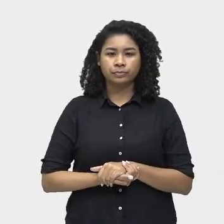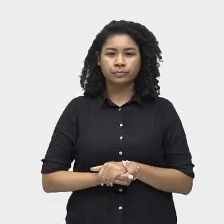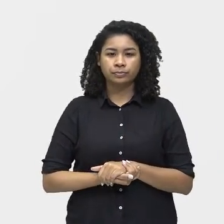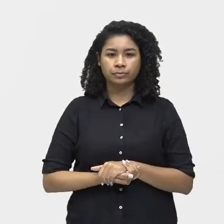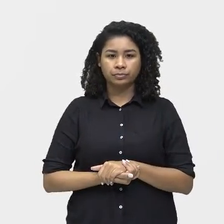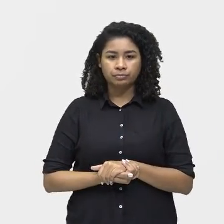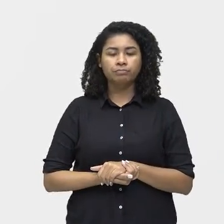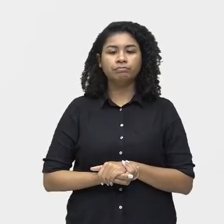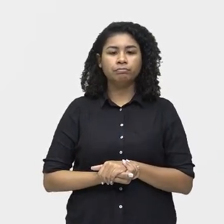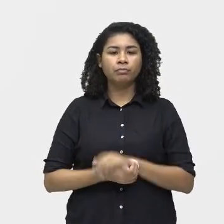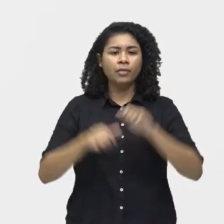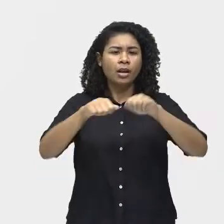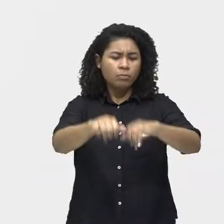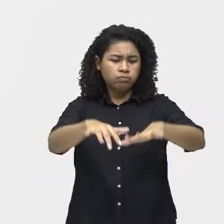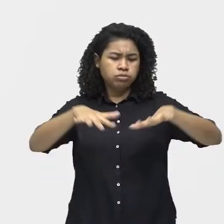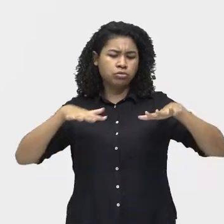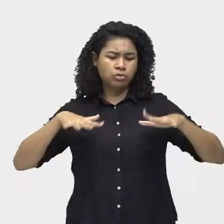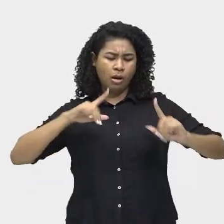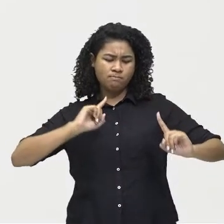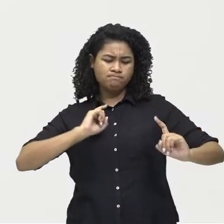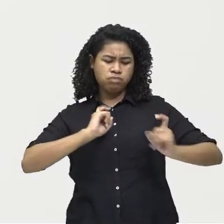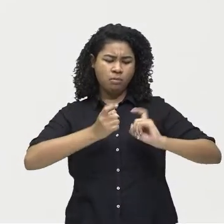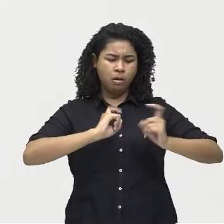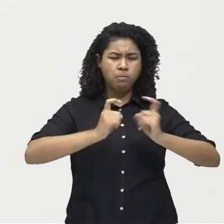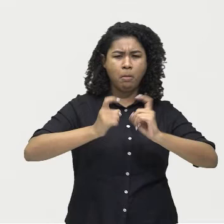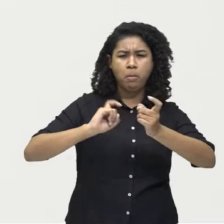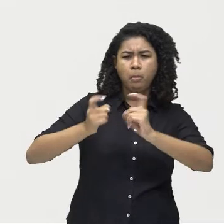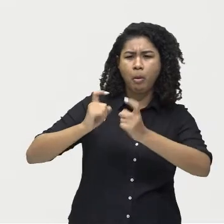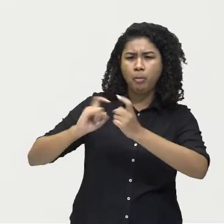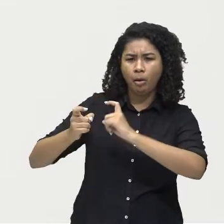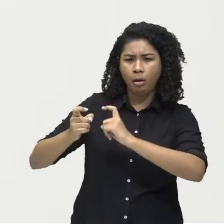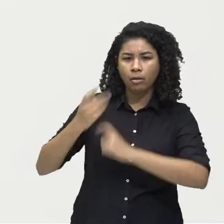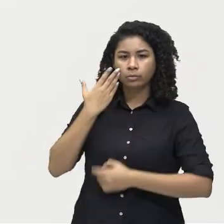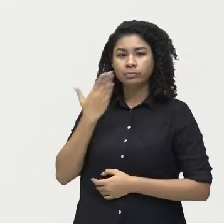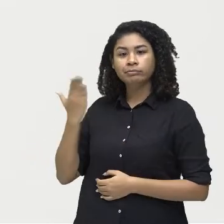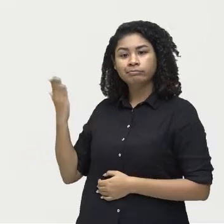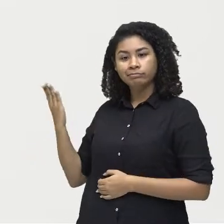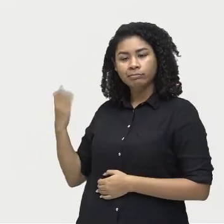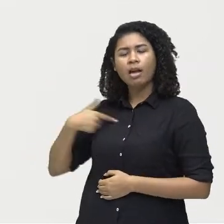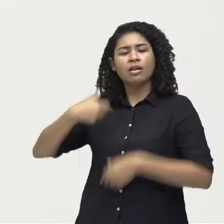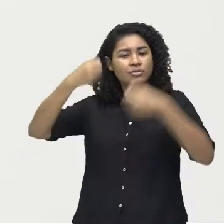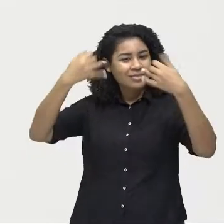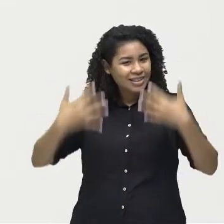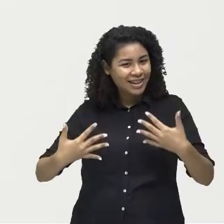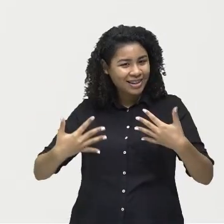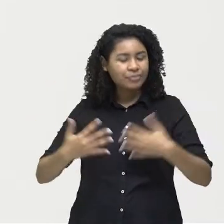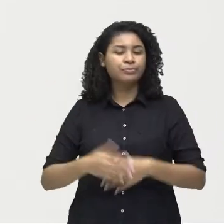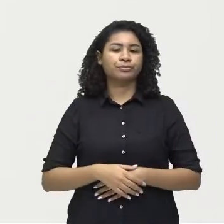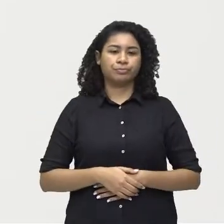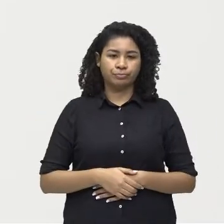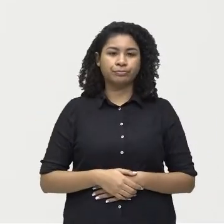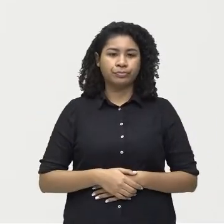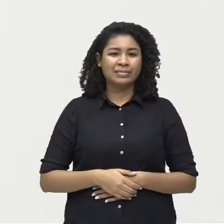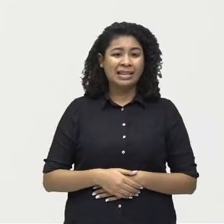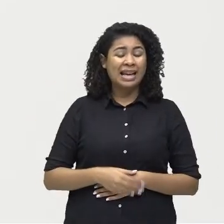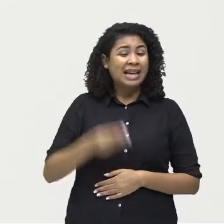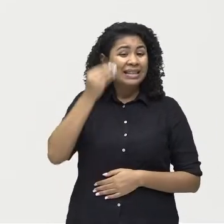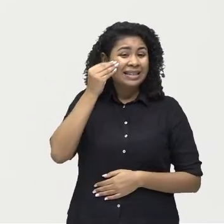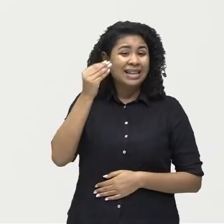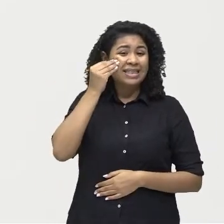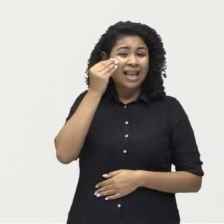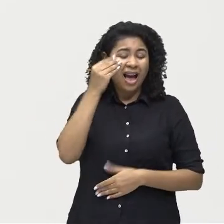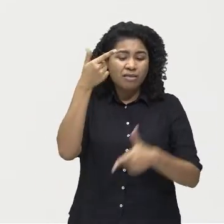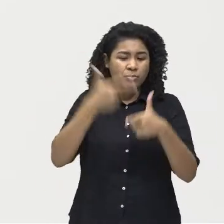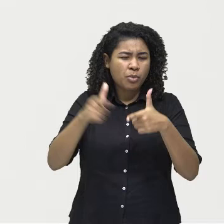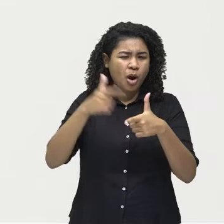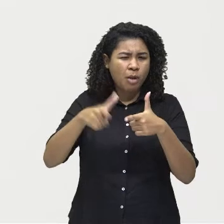A Assembleia dos Estados Gerais, que eu falei para vocês, galerinha, para tentar resolver os problemas econômicos da